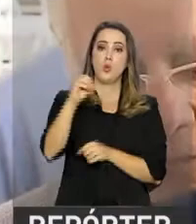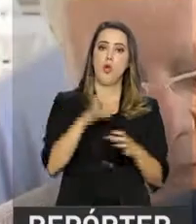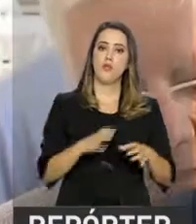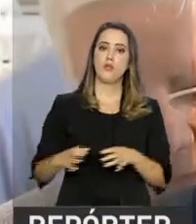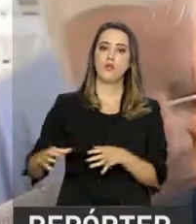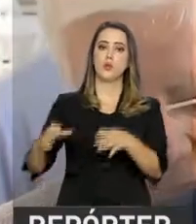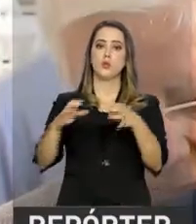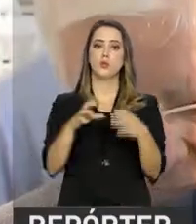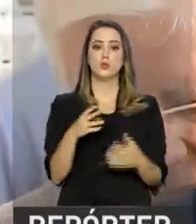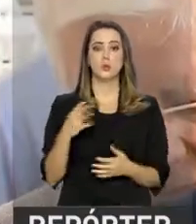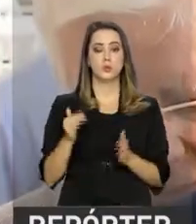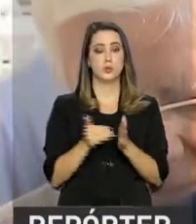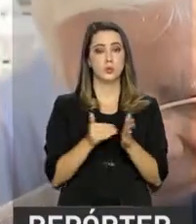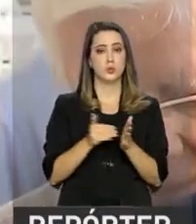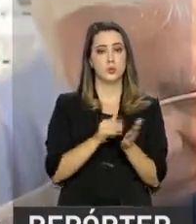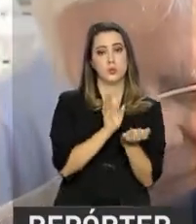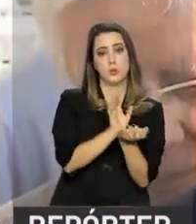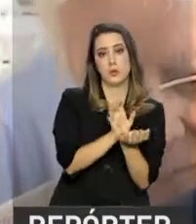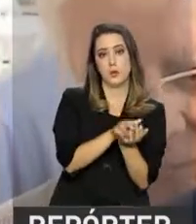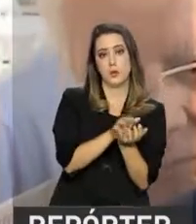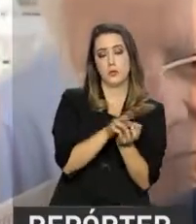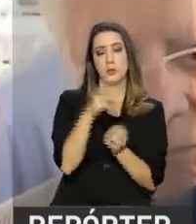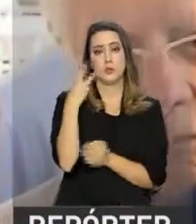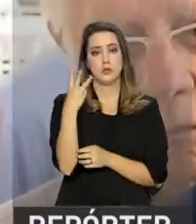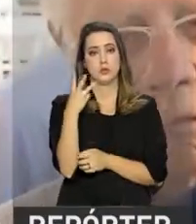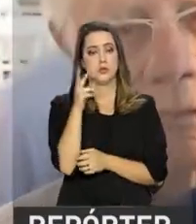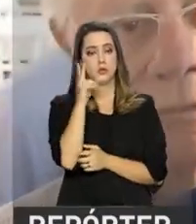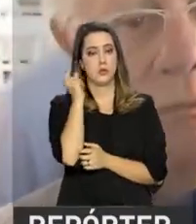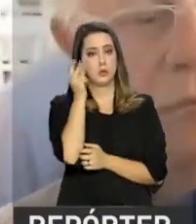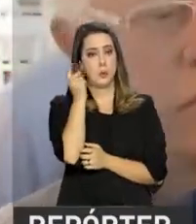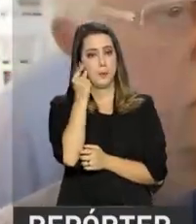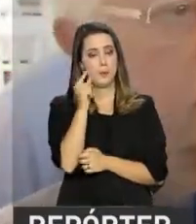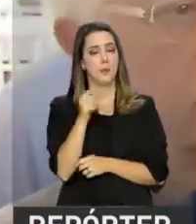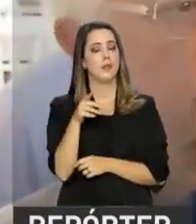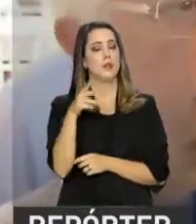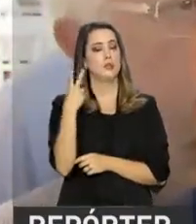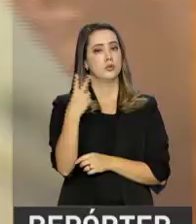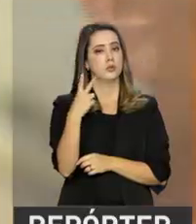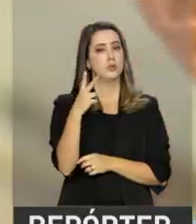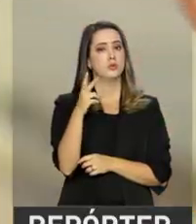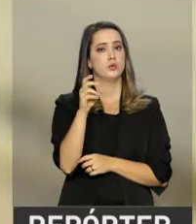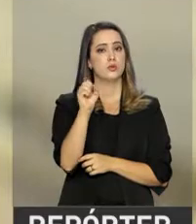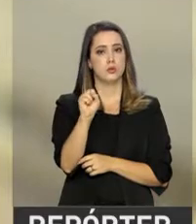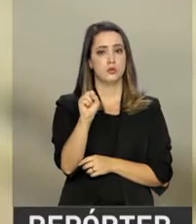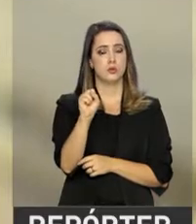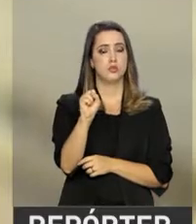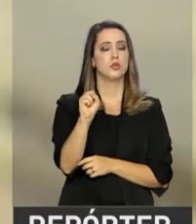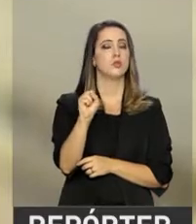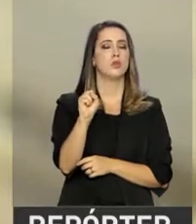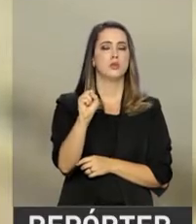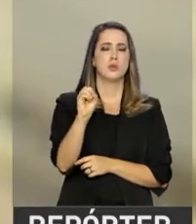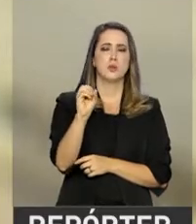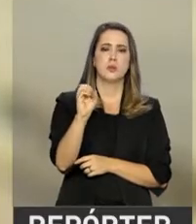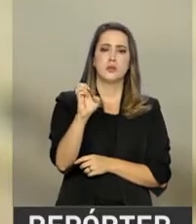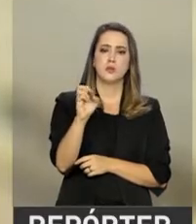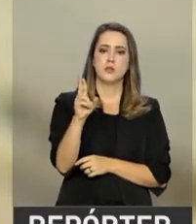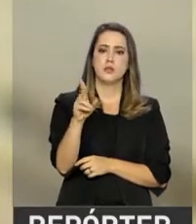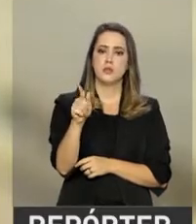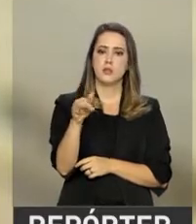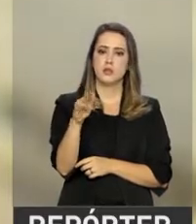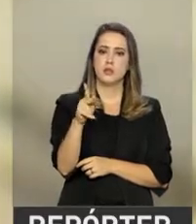Pernambuco, 3 lotes aqui em Alagoas, 2 lotes em Sergipe e 4 na Bahia. José mora na região e estava há